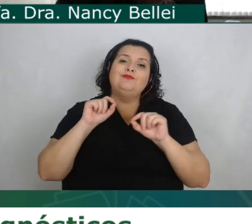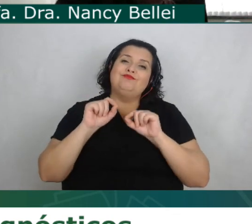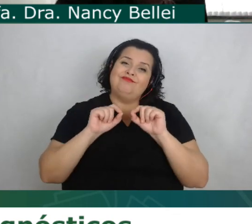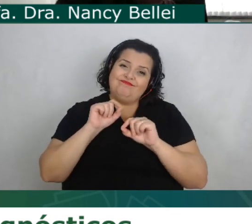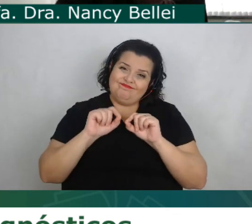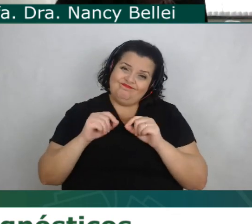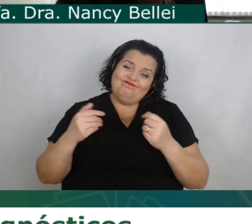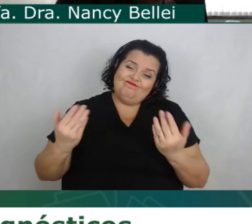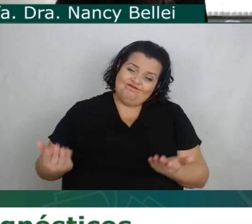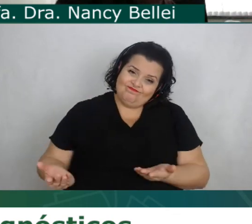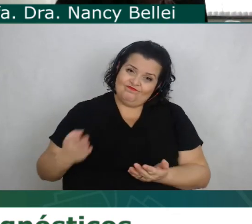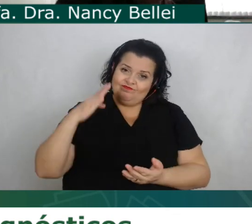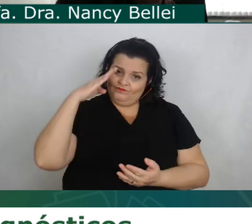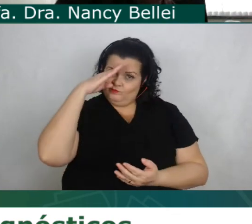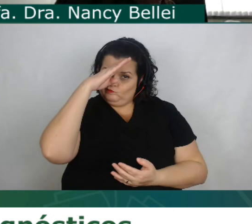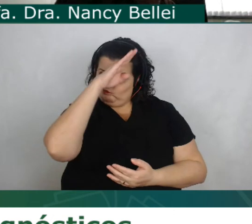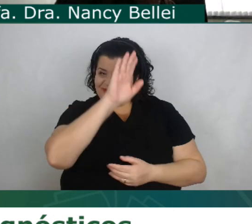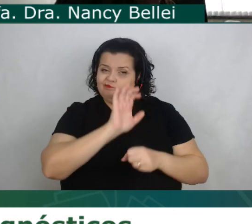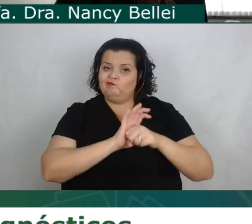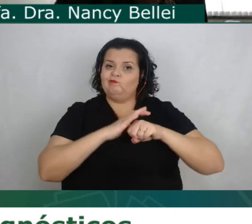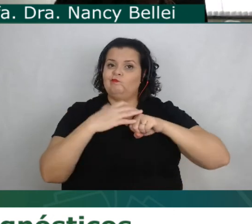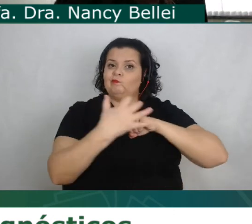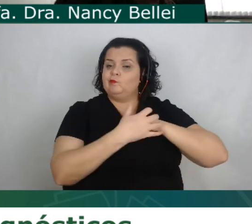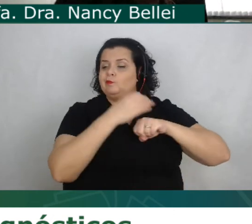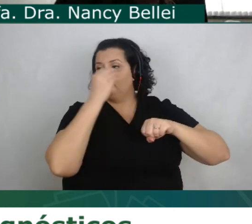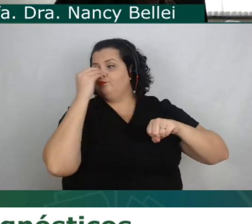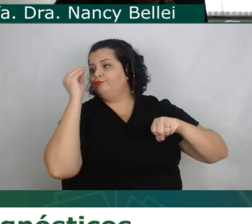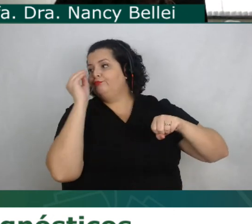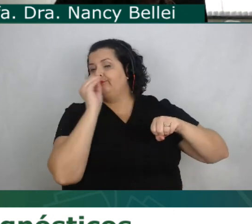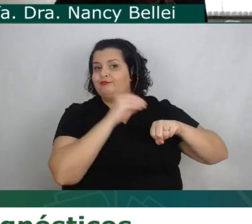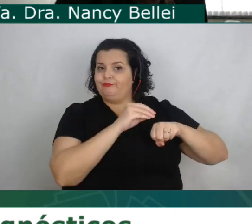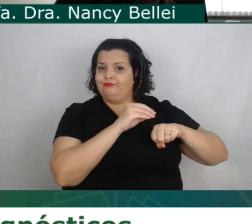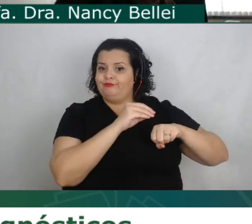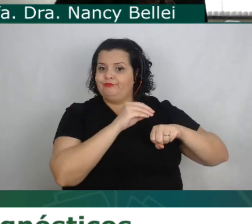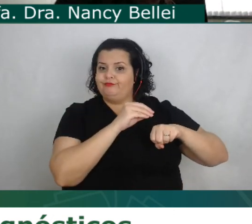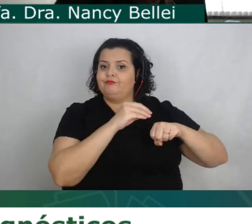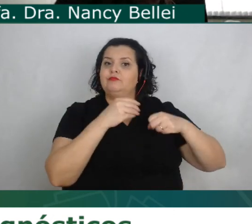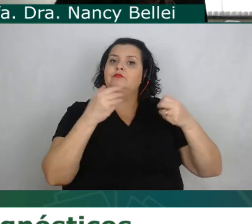né, que existe da pandemia, por parte do